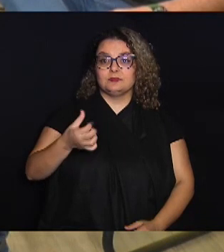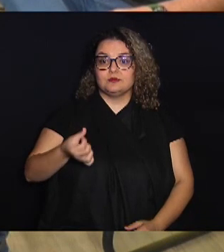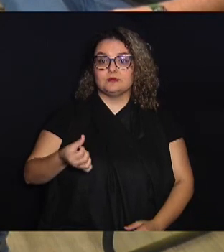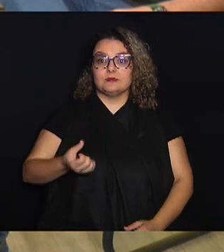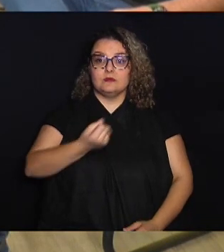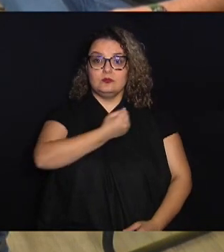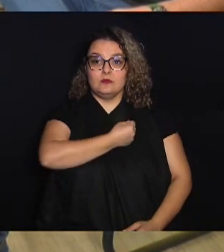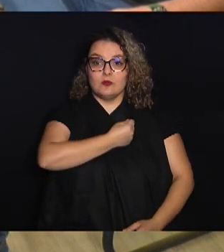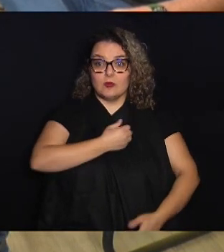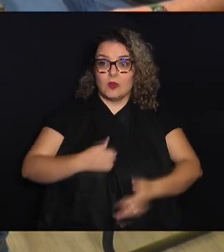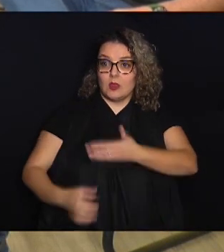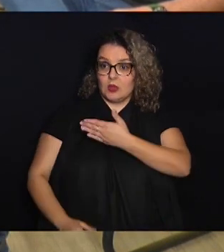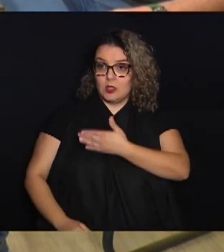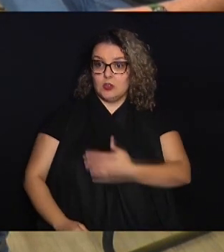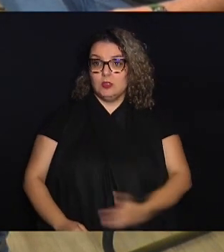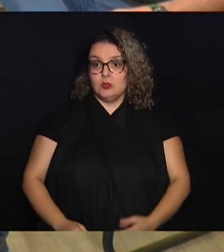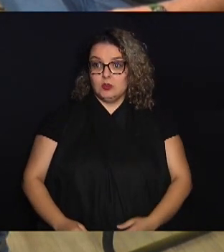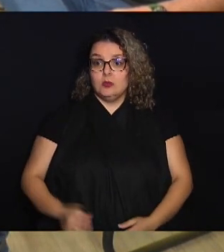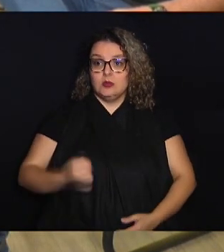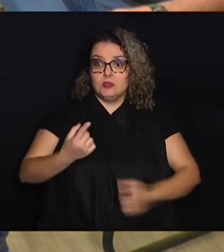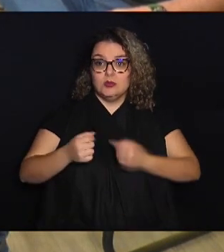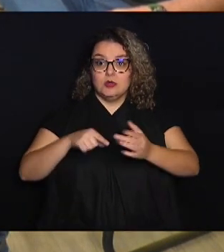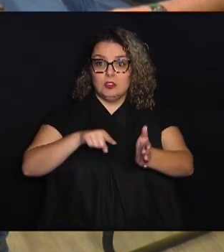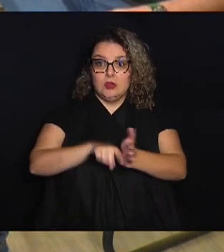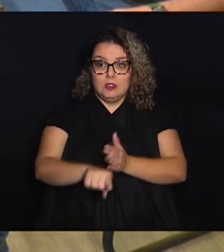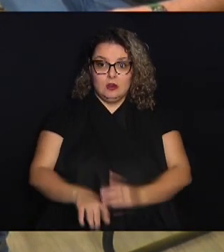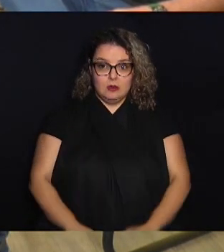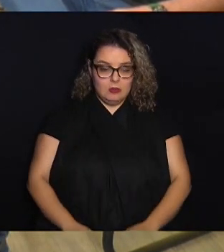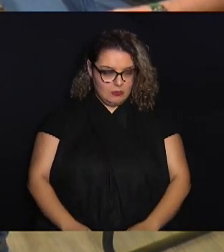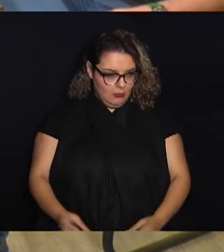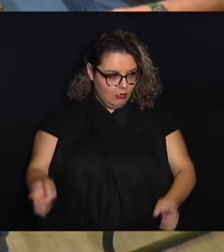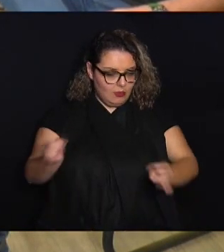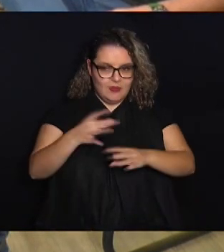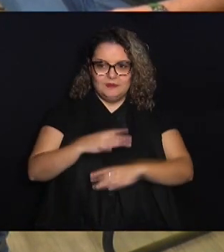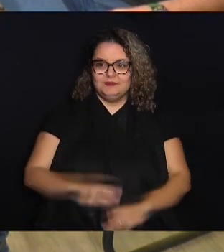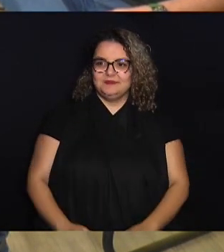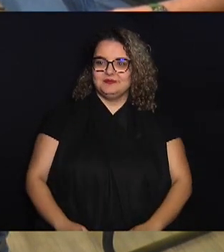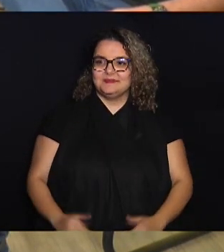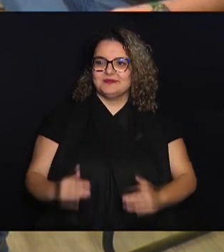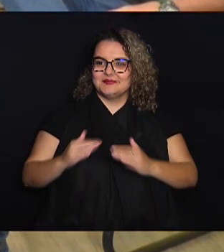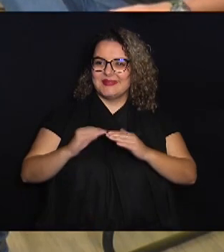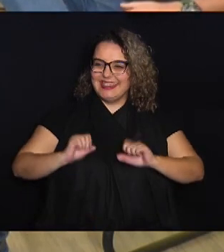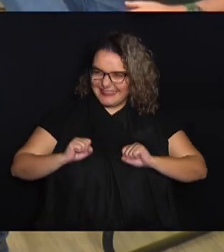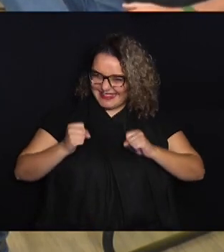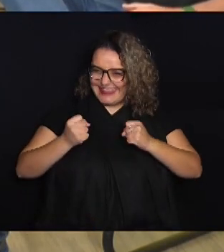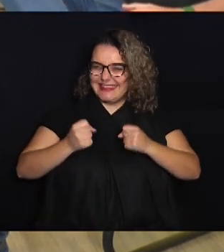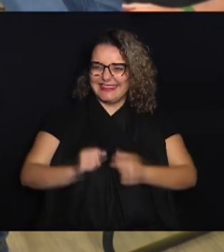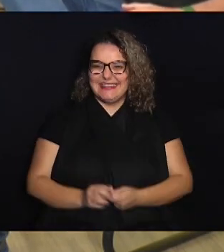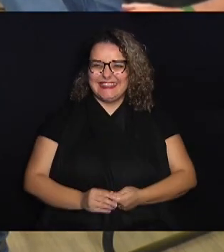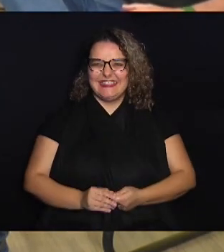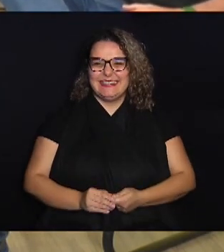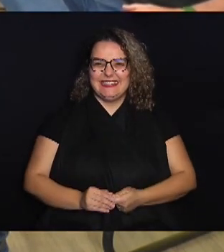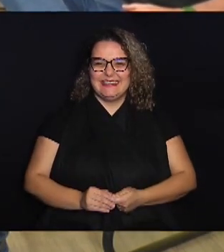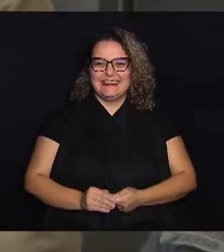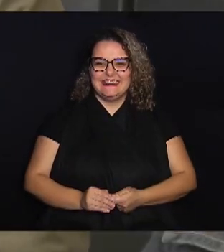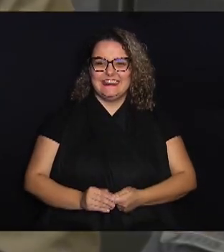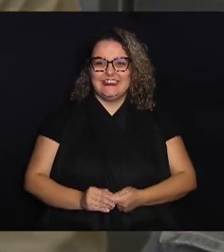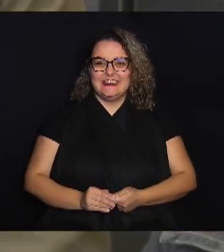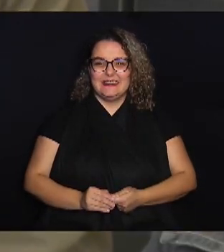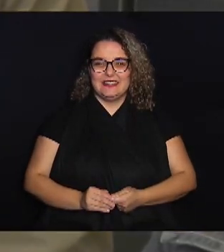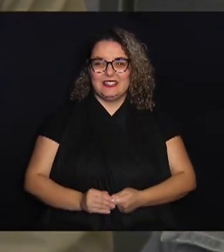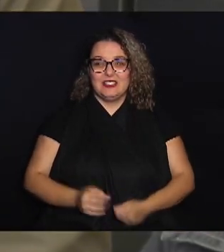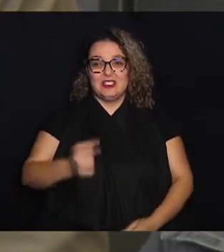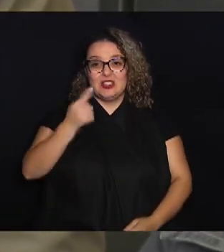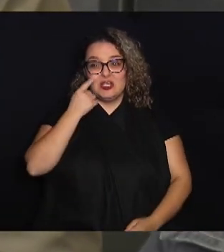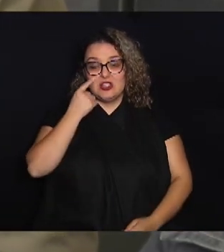19-97829-3776. Então, se chegarem aí, vão chegar algumas perguntas, vocês têm que estar prontos. Combinado? A gente se esforça. Bom, então confirma